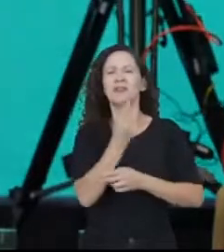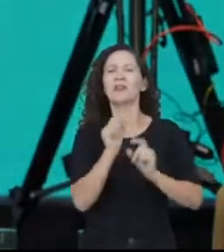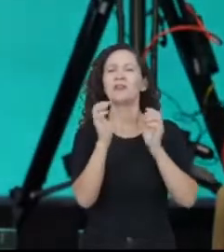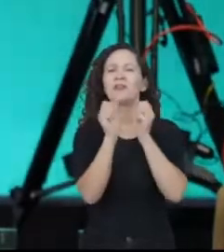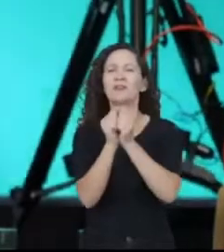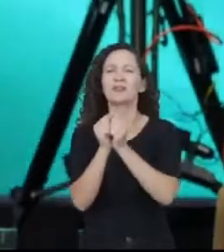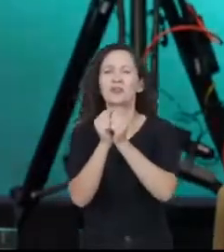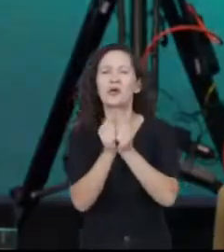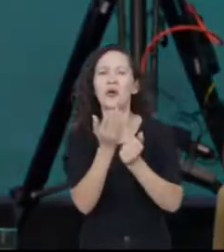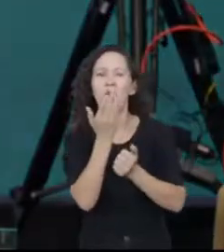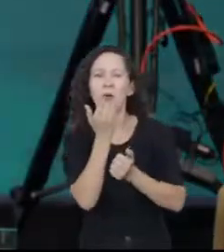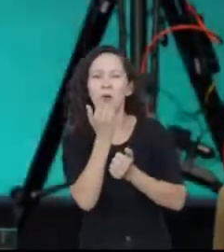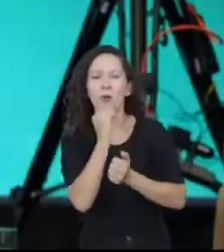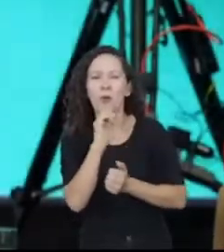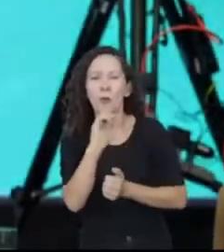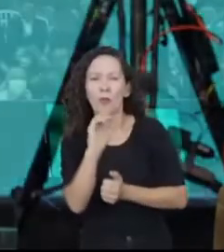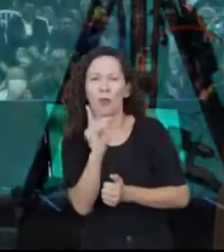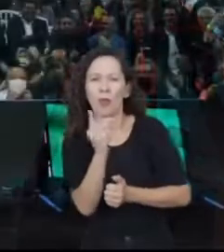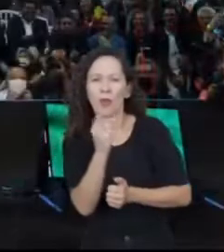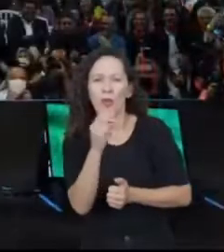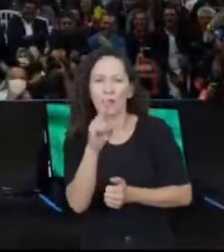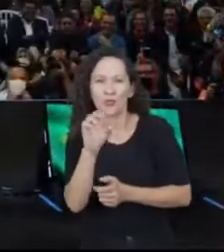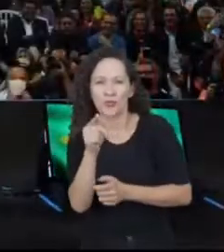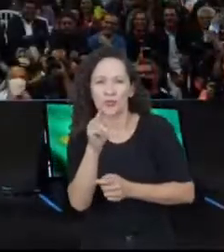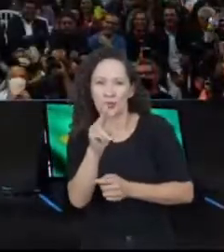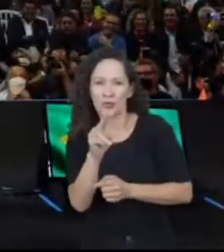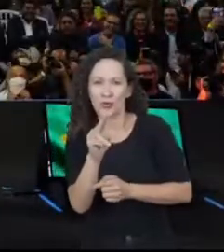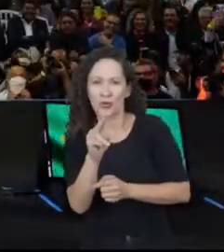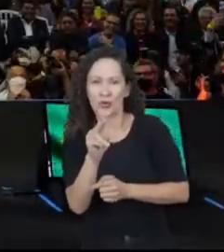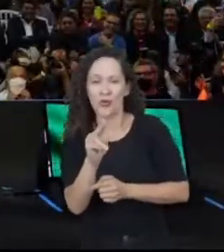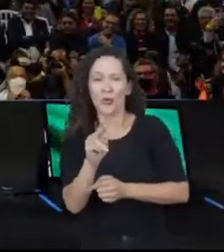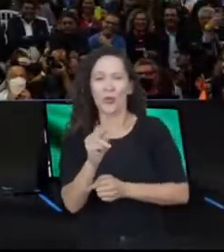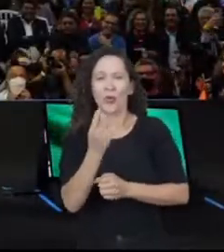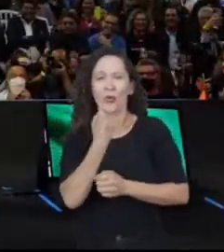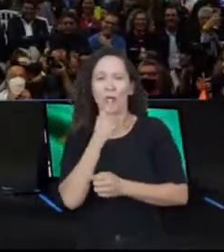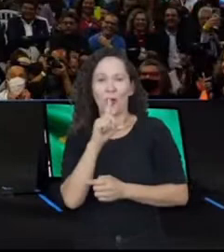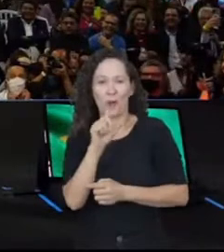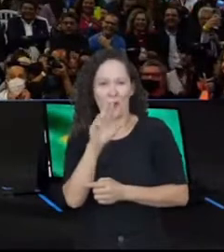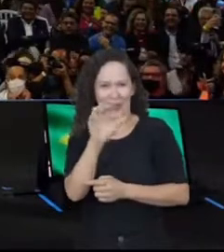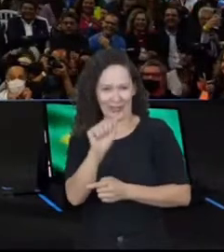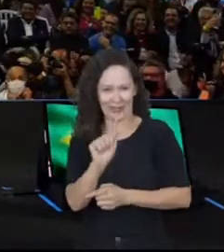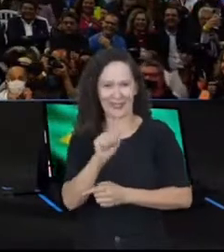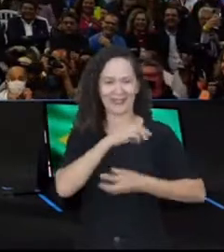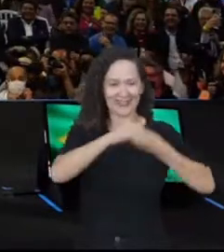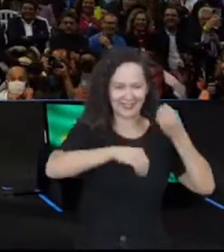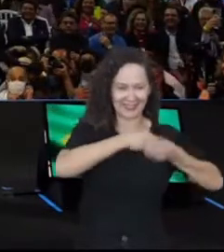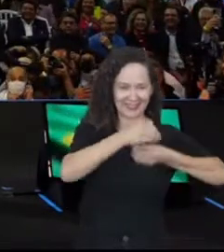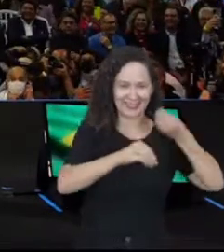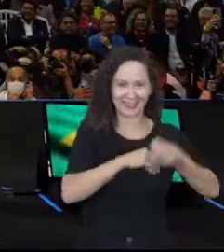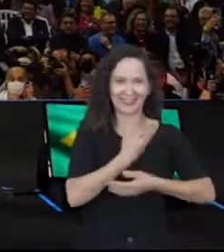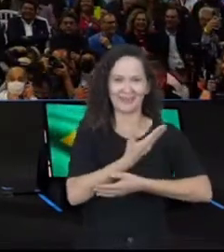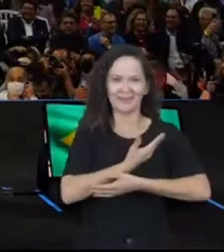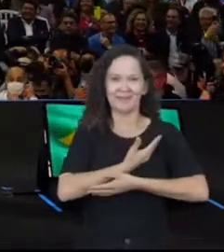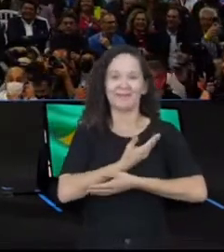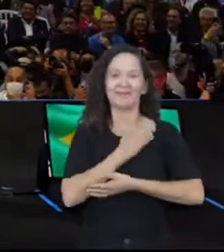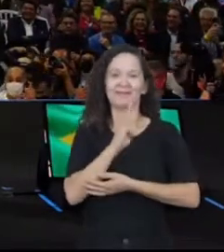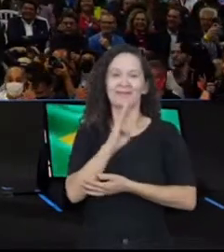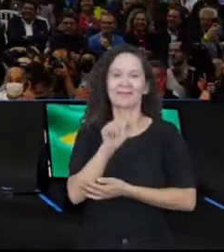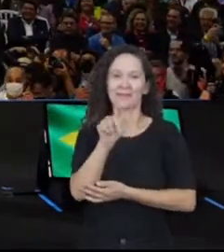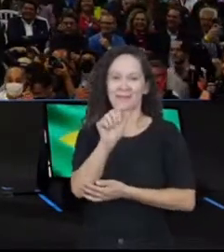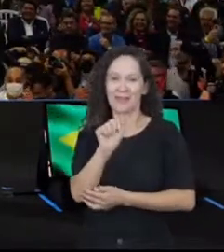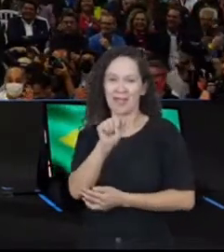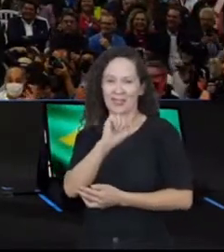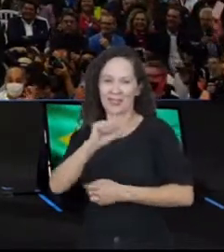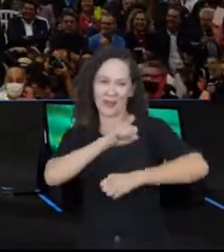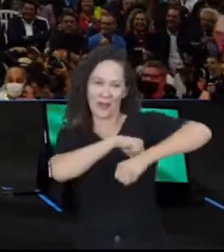Lula. Saio daqui. E acho que a nossa companheira Bela Gil pode abrir um espacinho